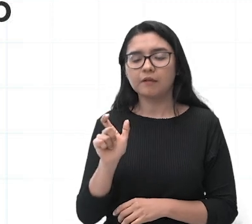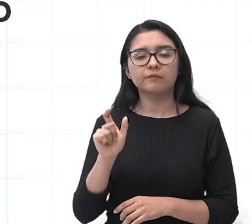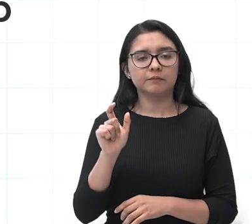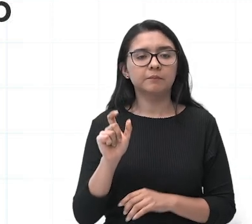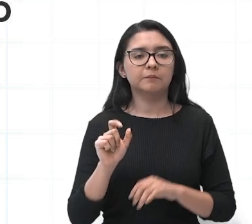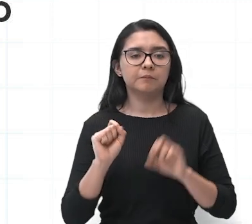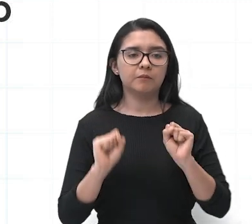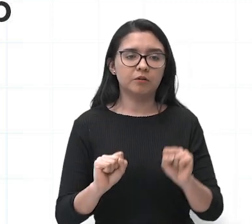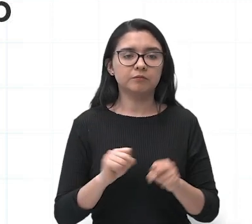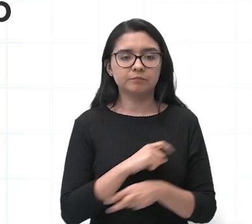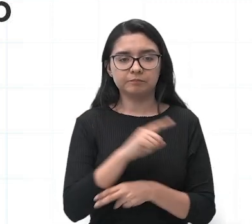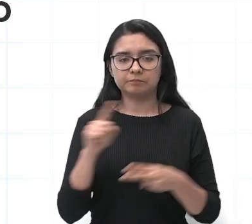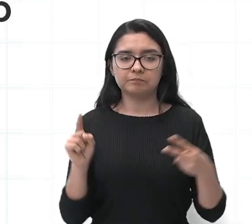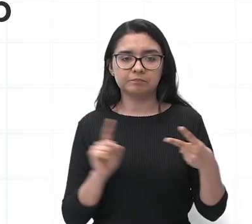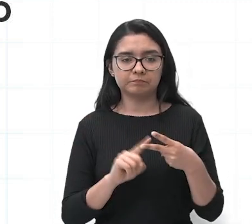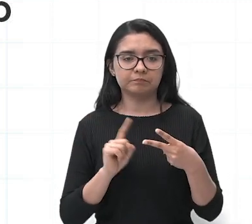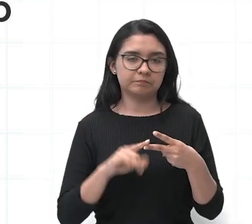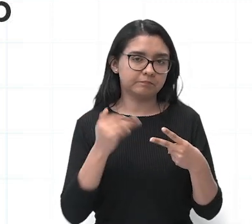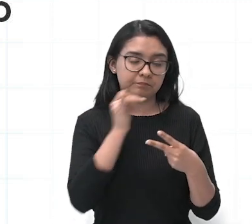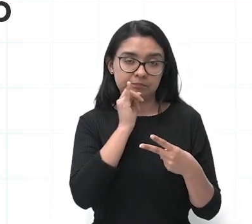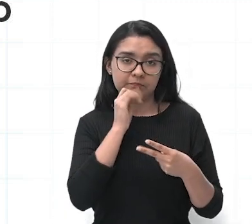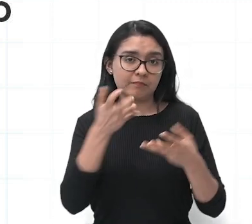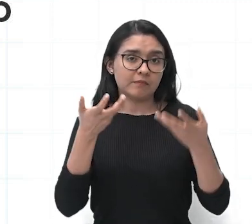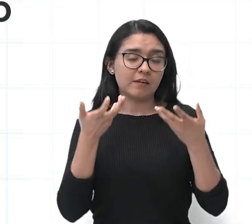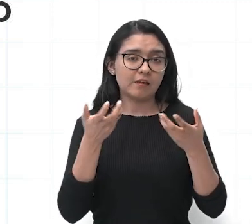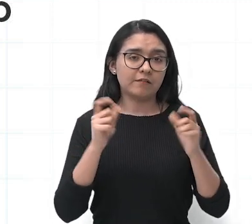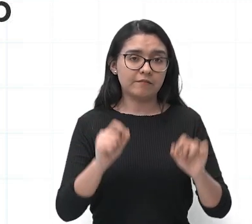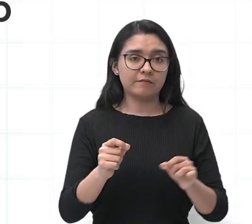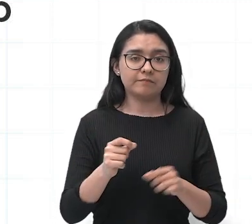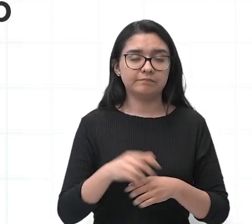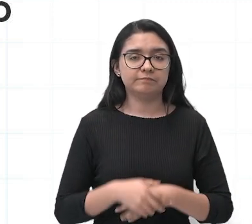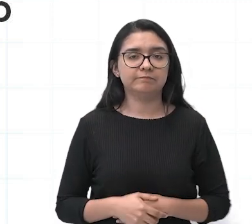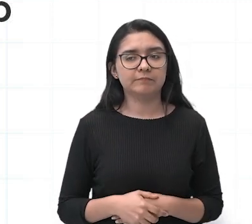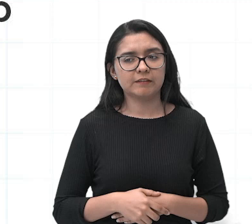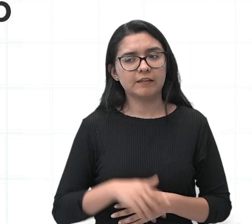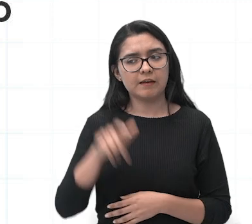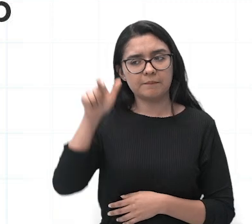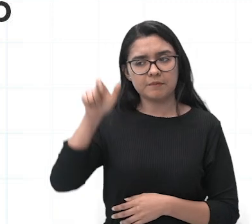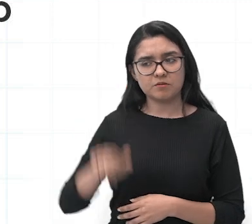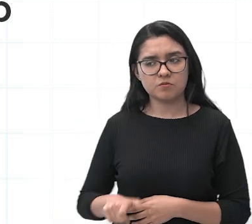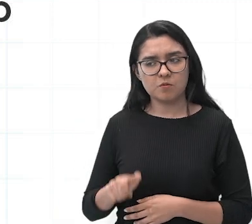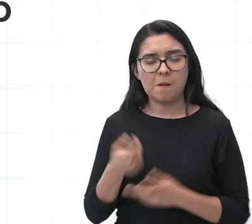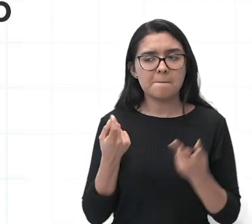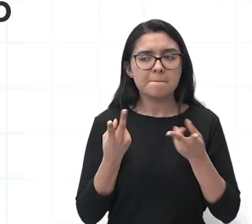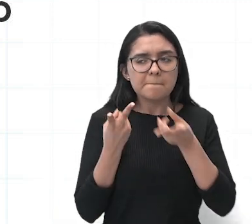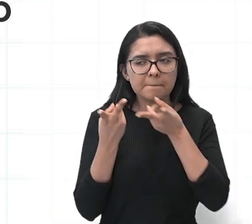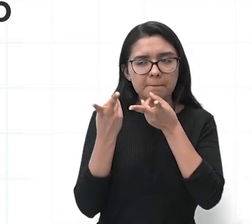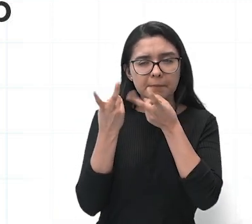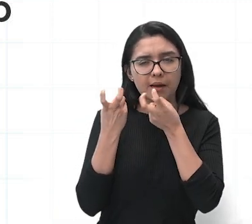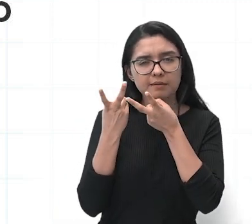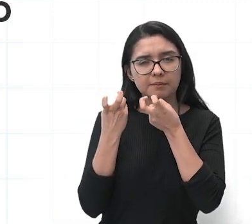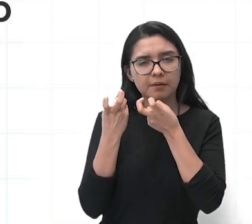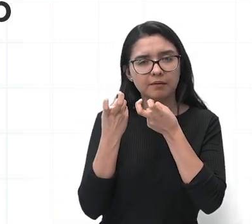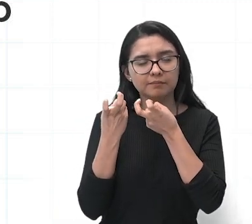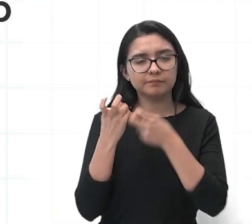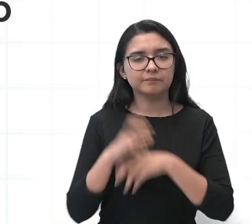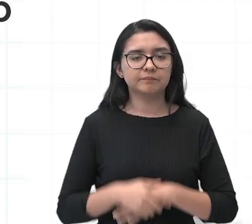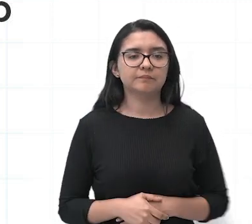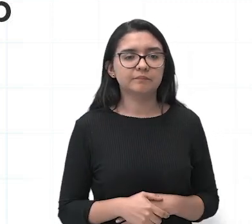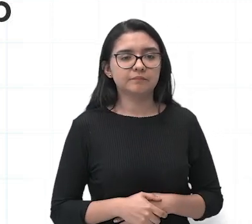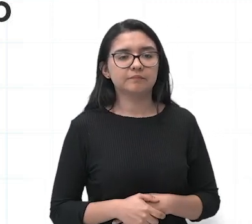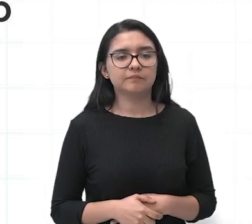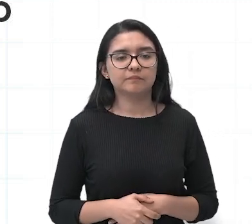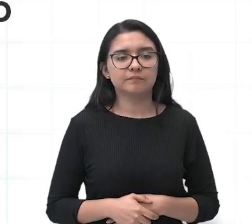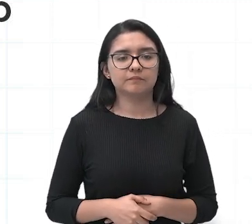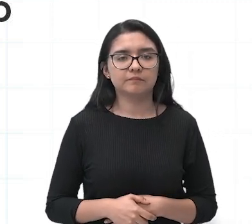ser utilizado quando você quer falar que a pessoa observou ou ouviu algo. Por exemplo, manjaram